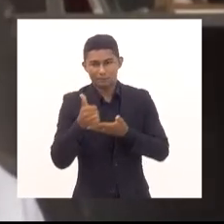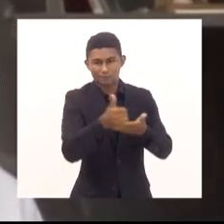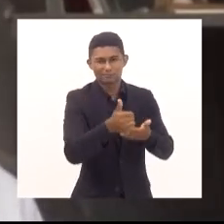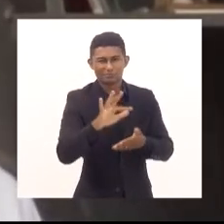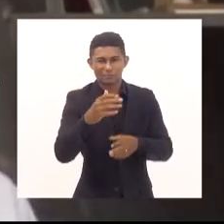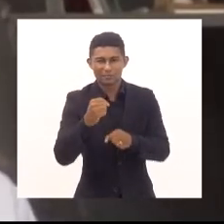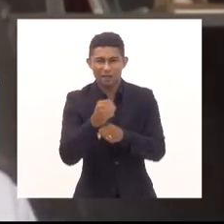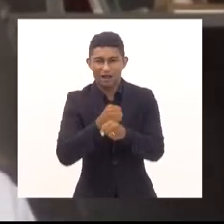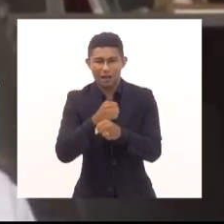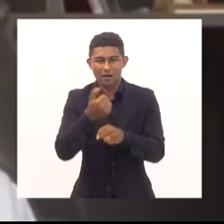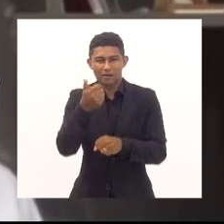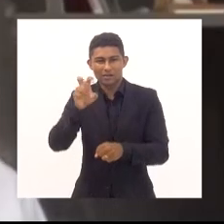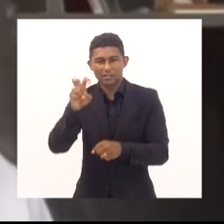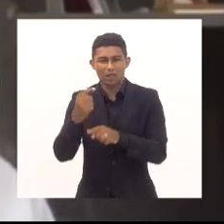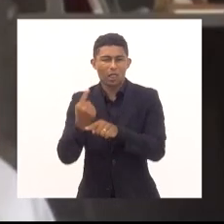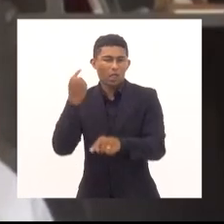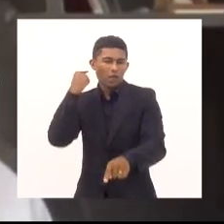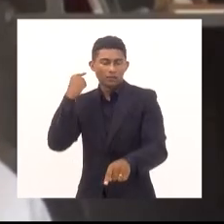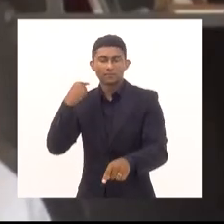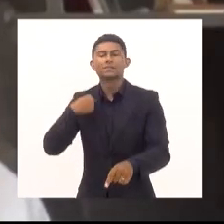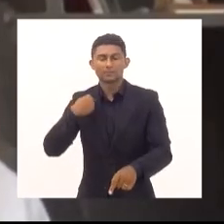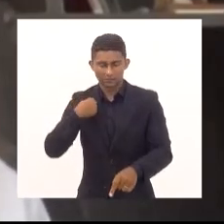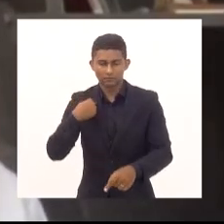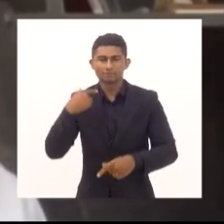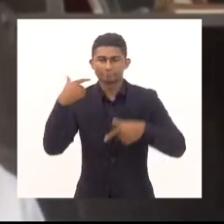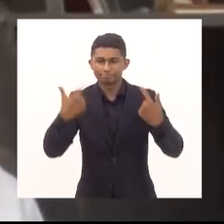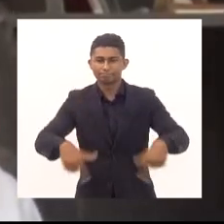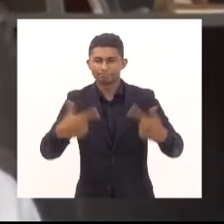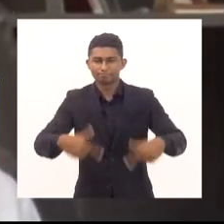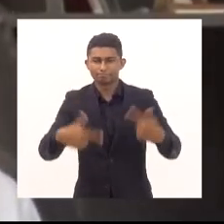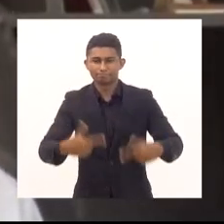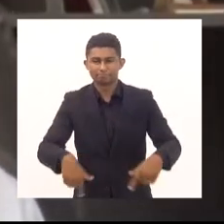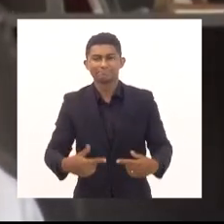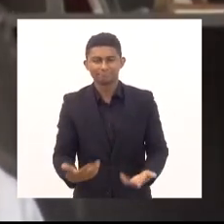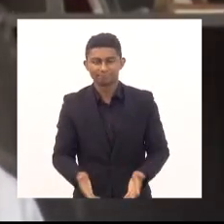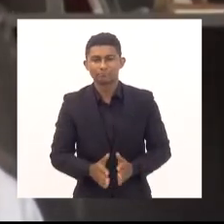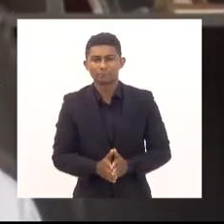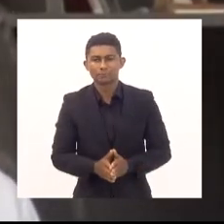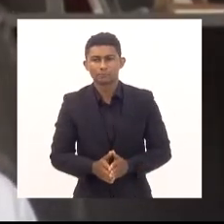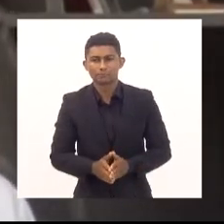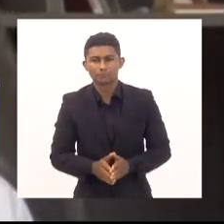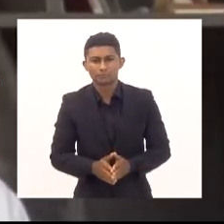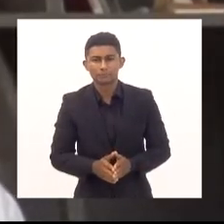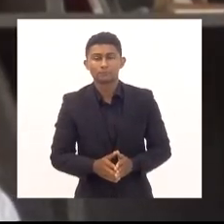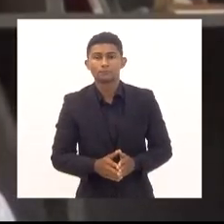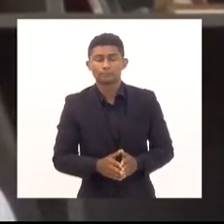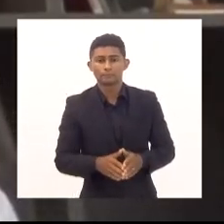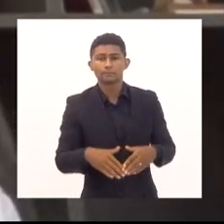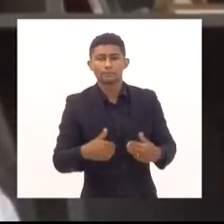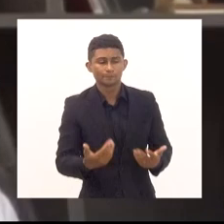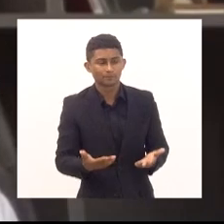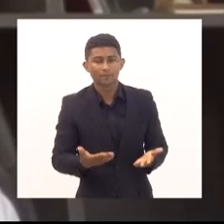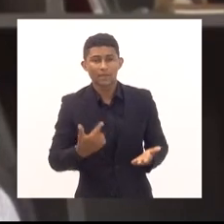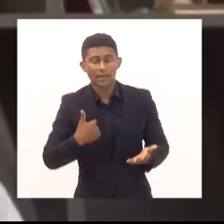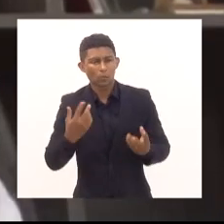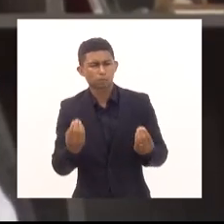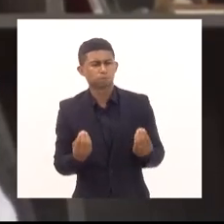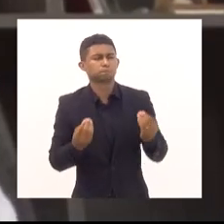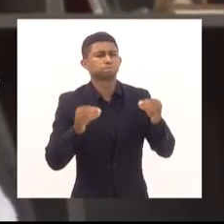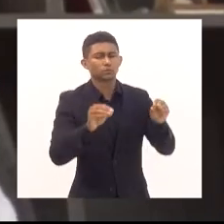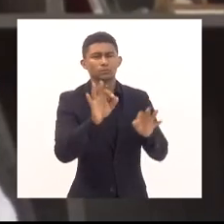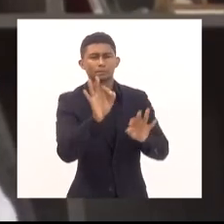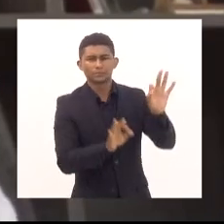15 anos atrás, eu lancei lá um programa e